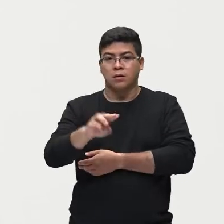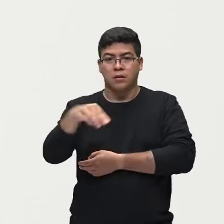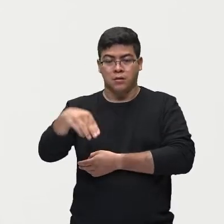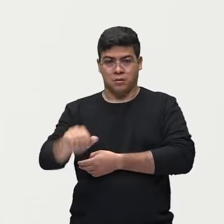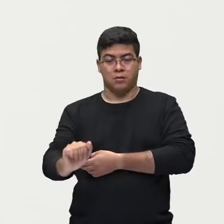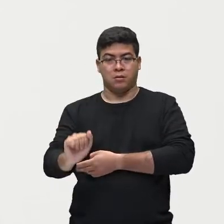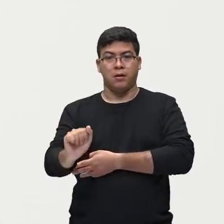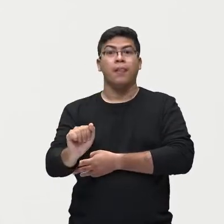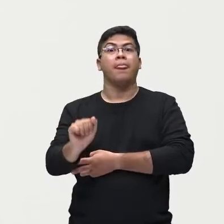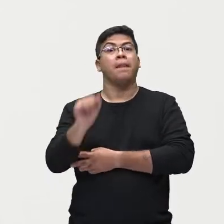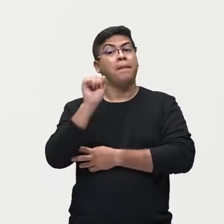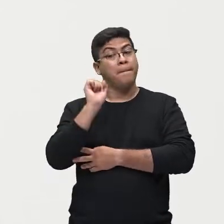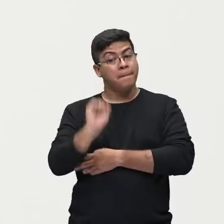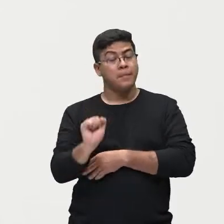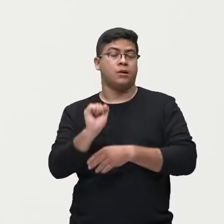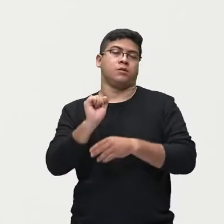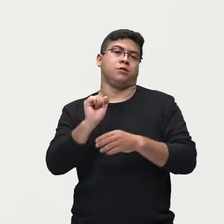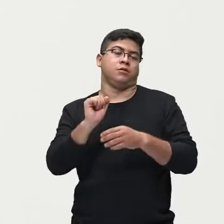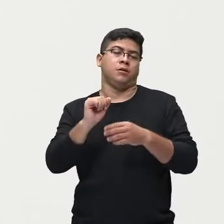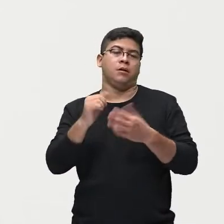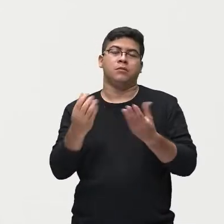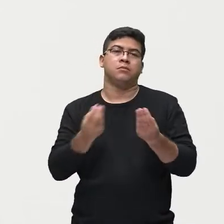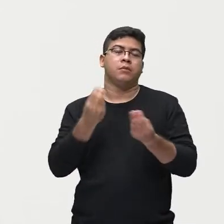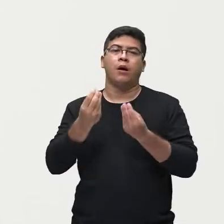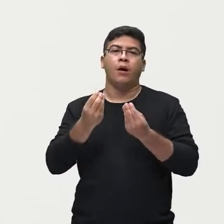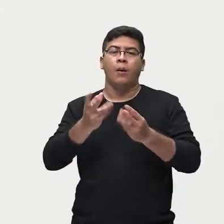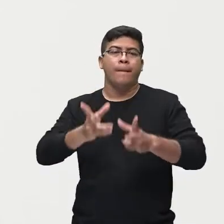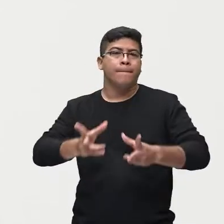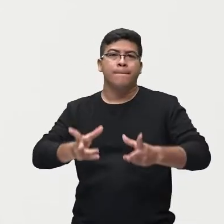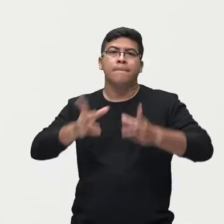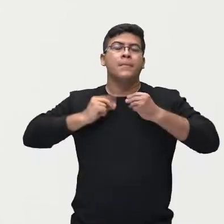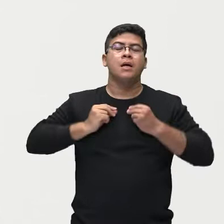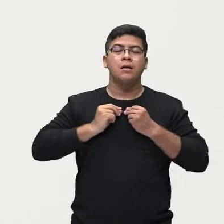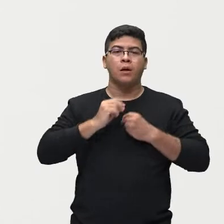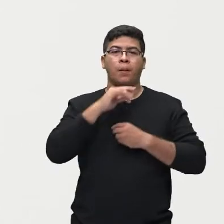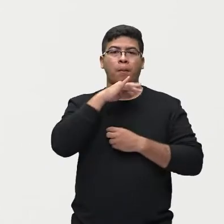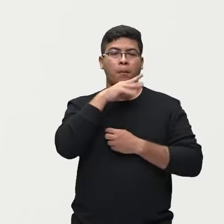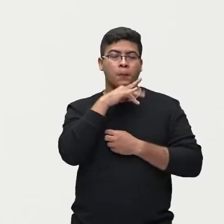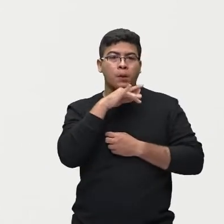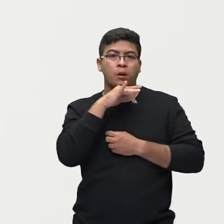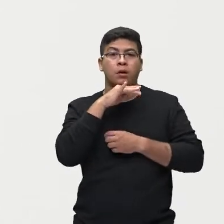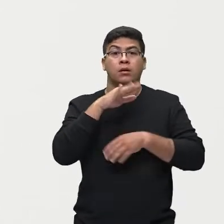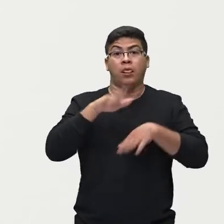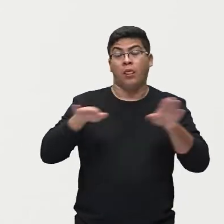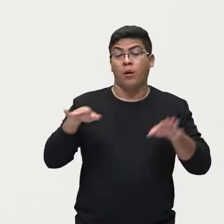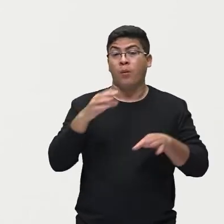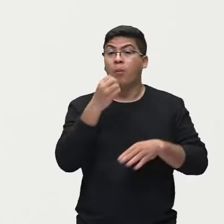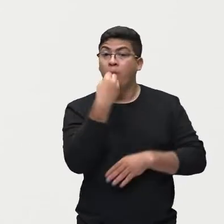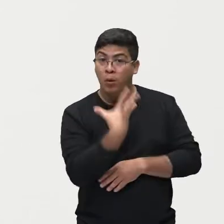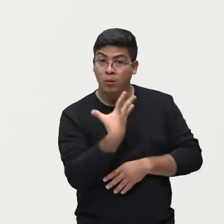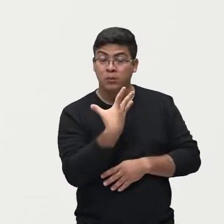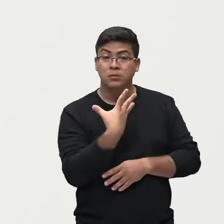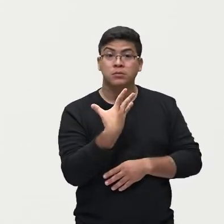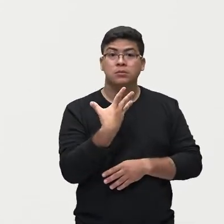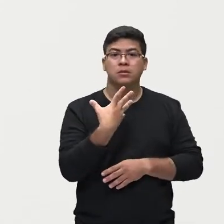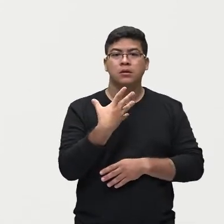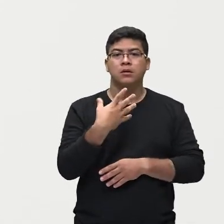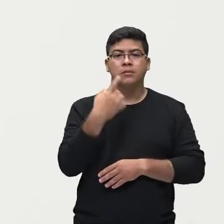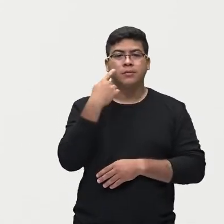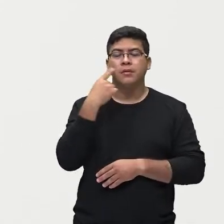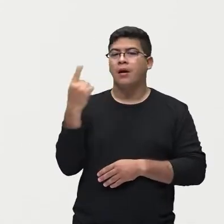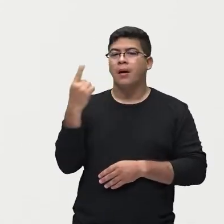ser um karma para ti, né? Pelo mérito, nós alcançamos a libertação dos